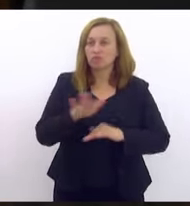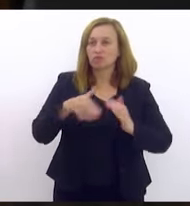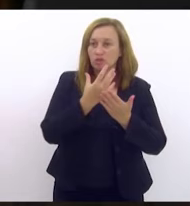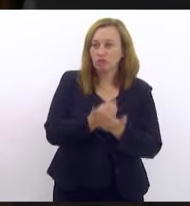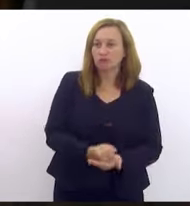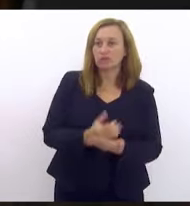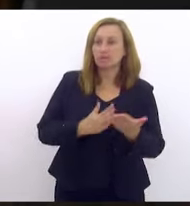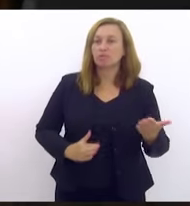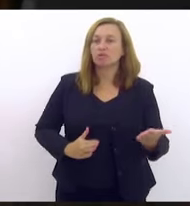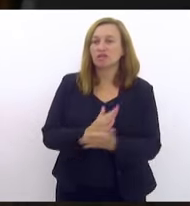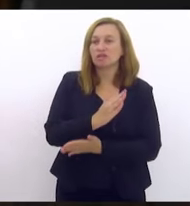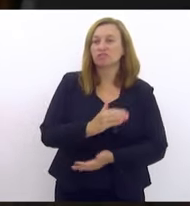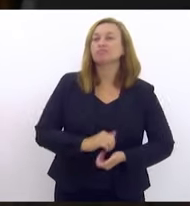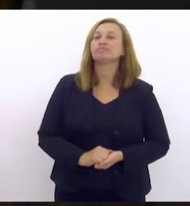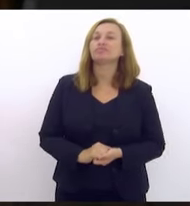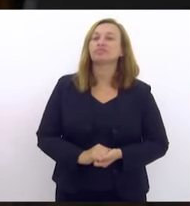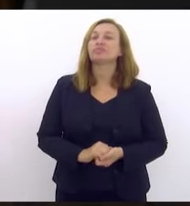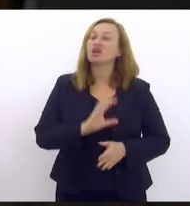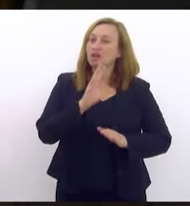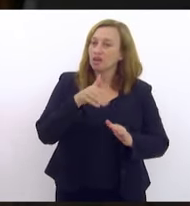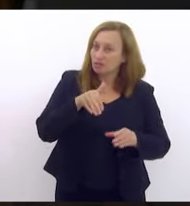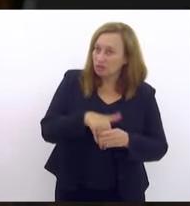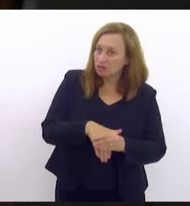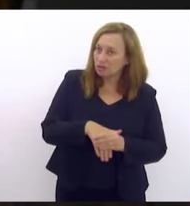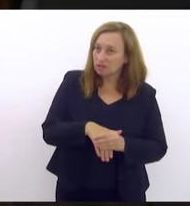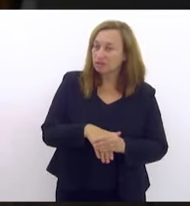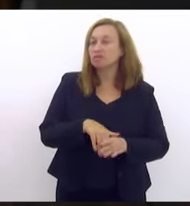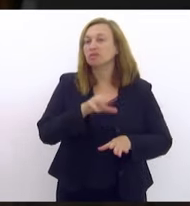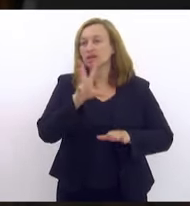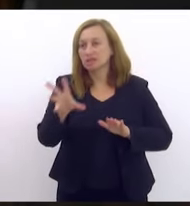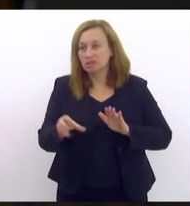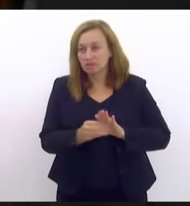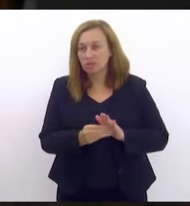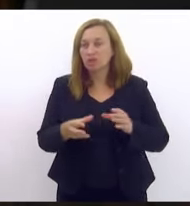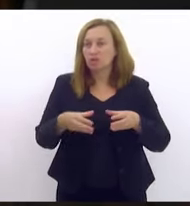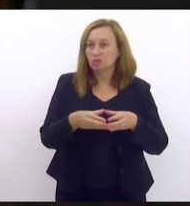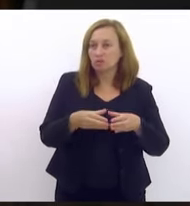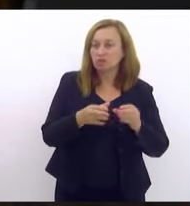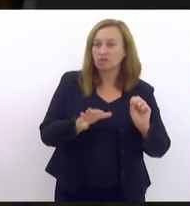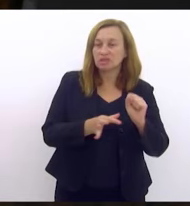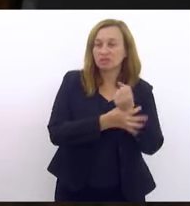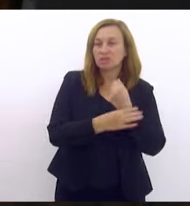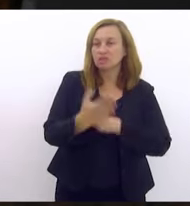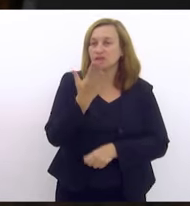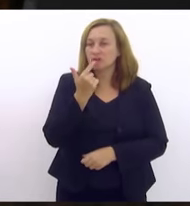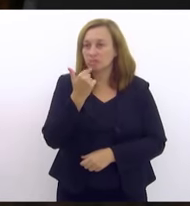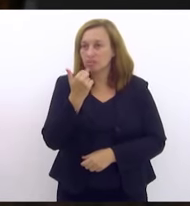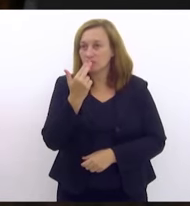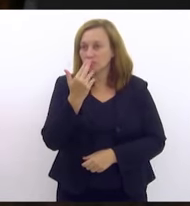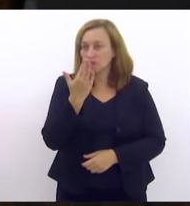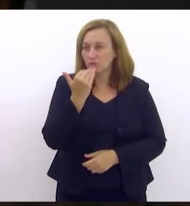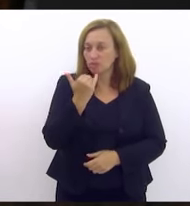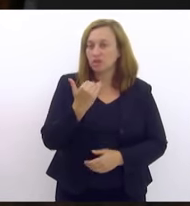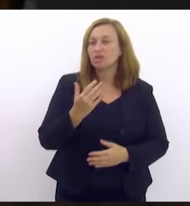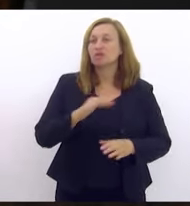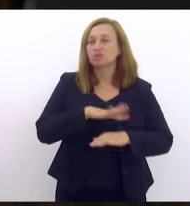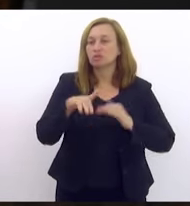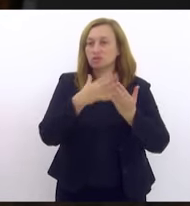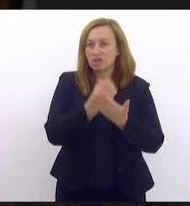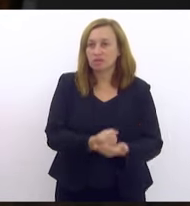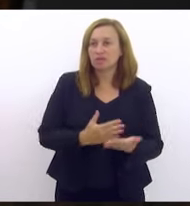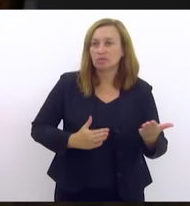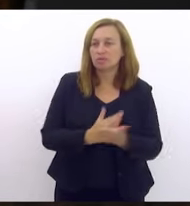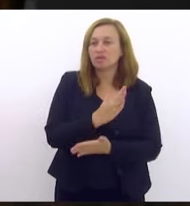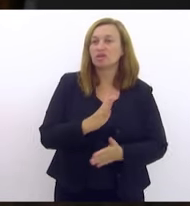como estão. Aprovado. Em votação, as emendas da Comissão de Segurança Alimentar. Os senhores que aprovam, permaneçam como estão.